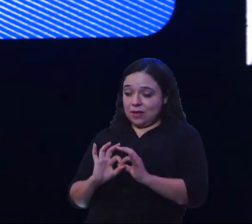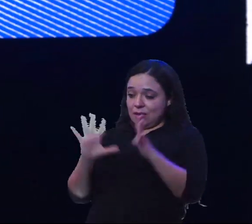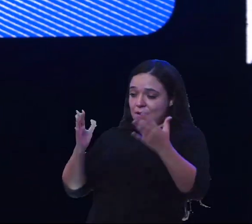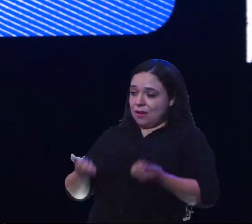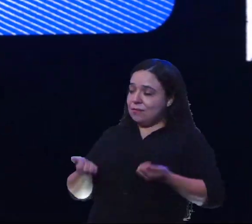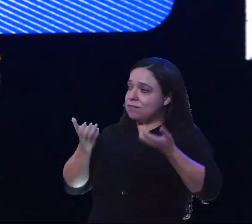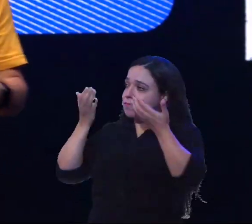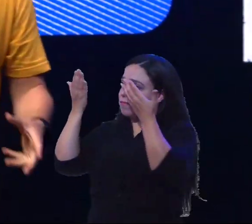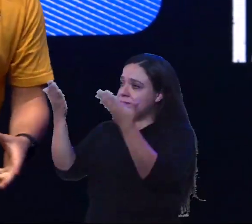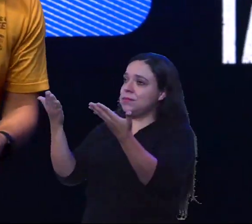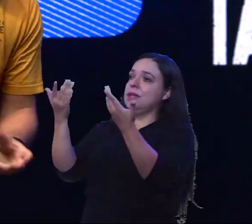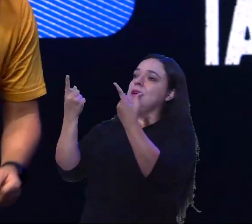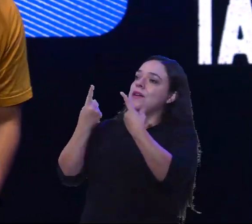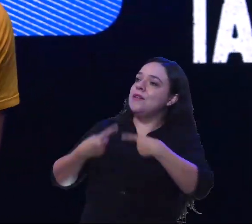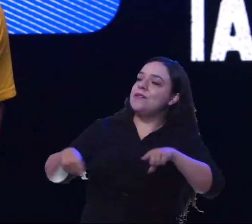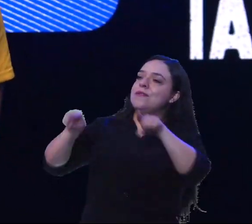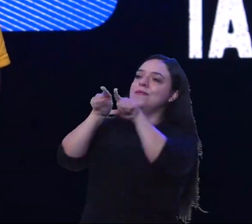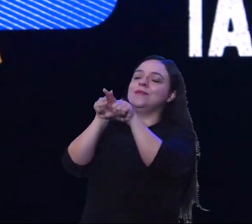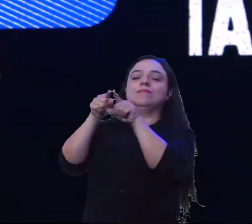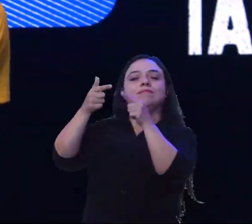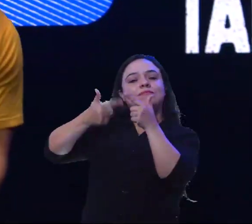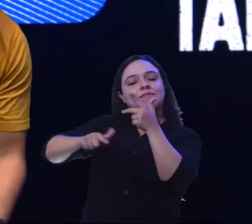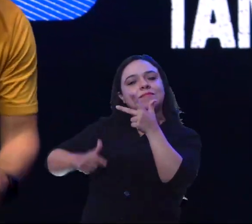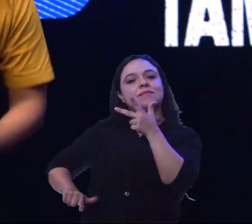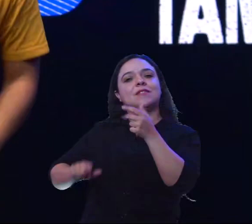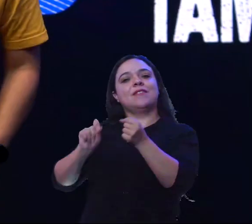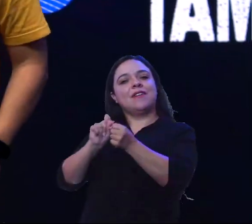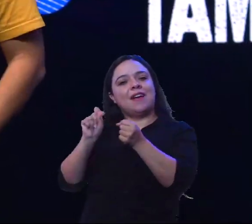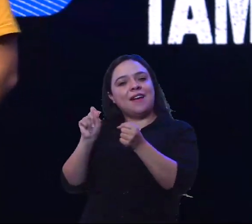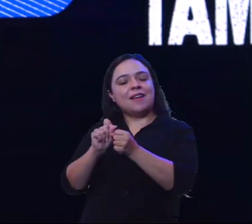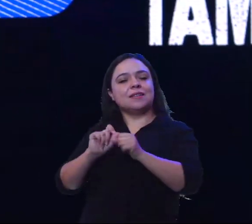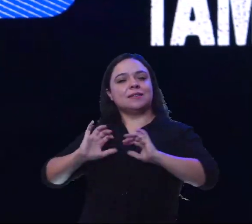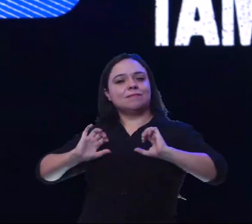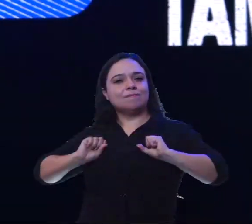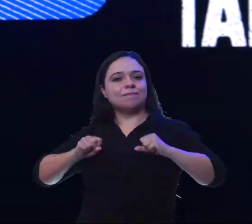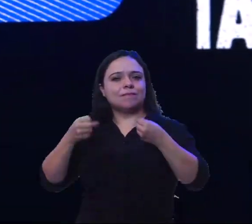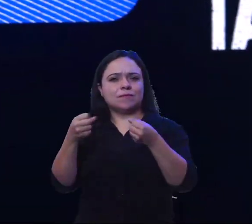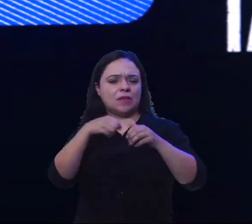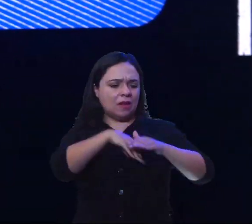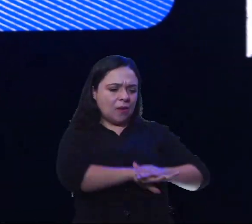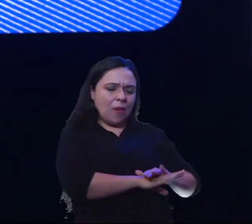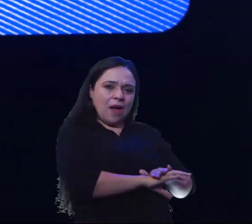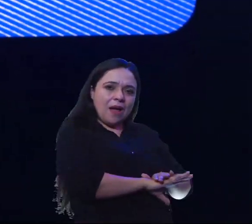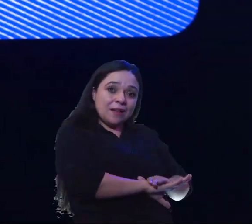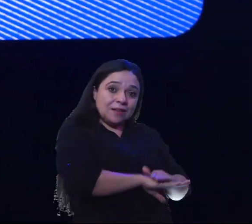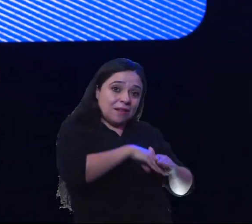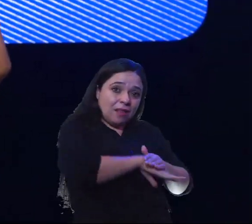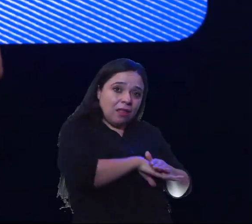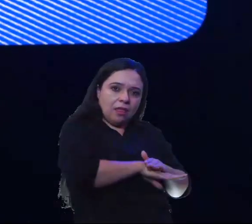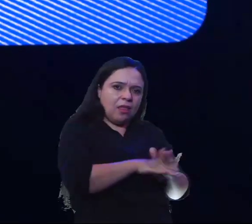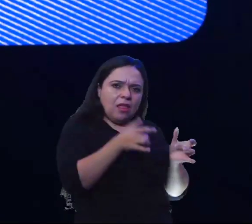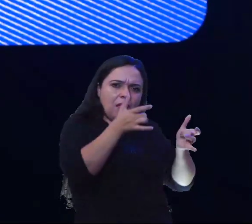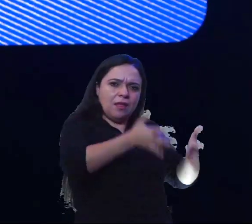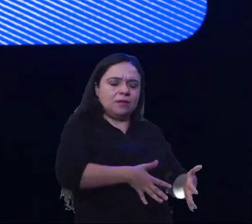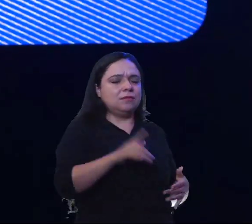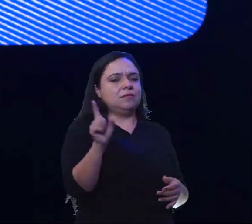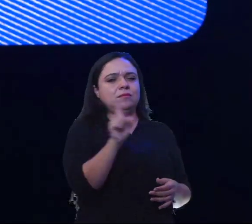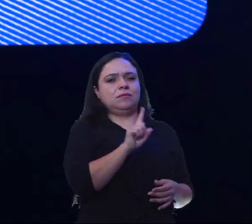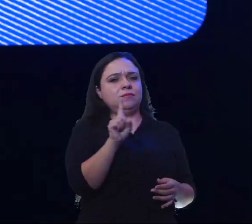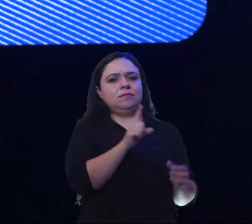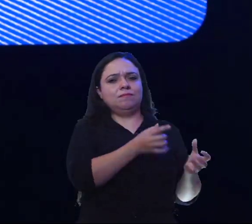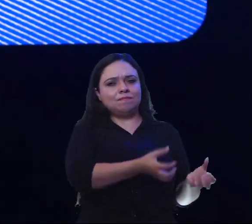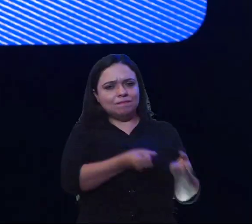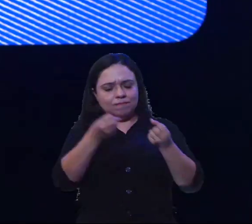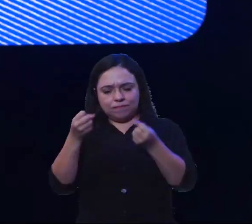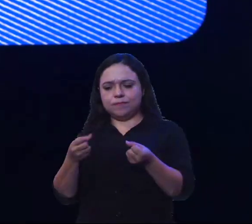a tua parte de voltar a tirar de novo, a desenterrar aquele sonho, a tirar da gaveta aquilo que foi parado por muito tempo, as coisas